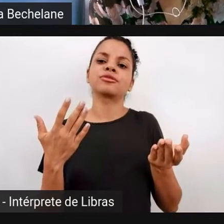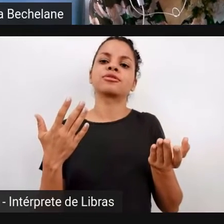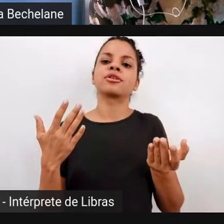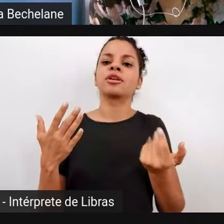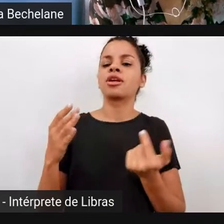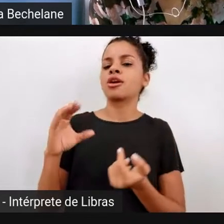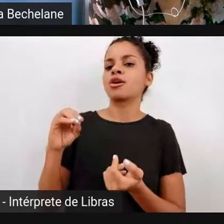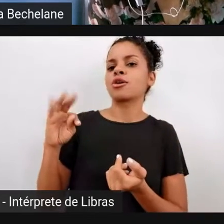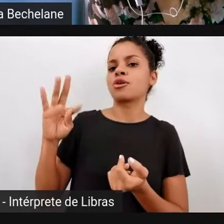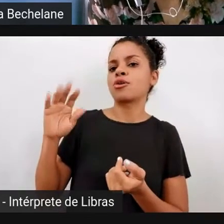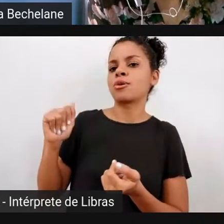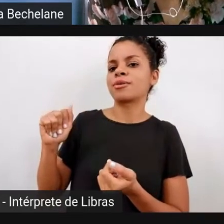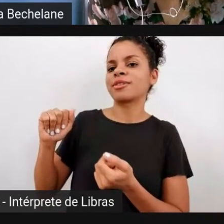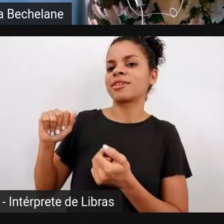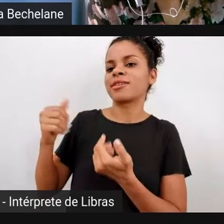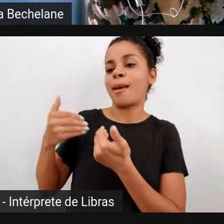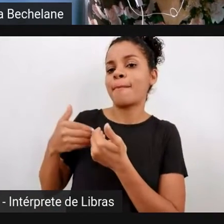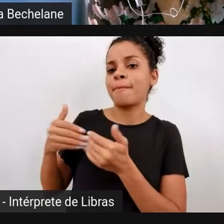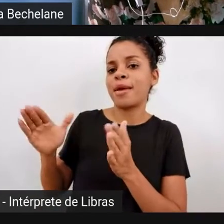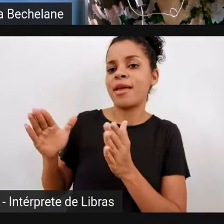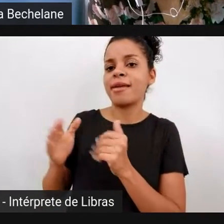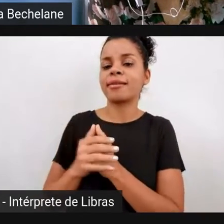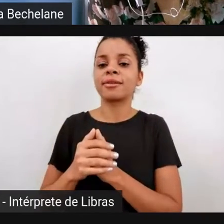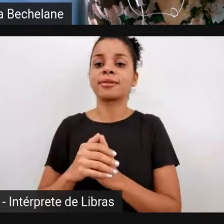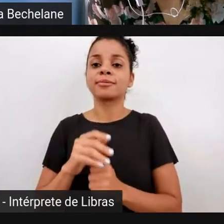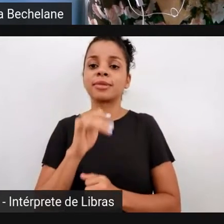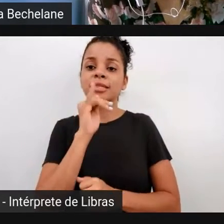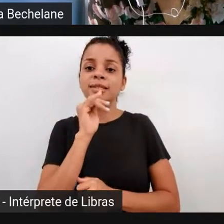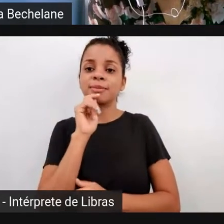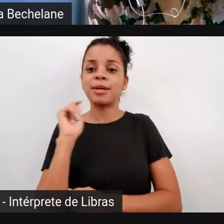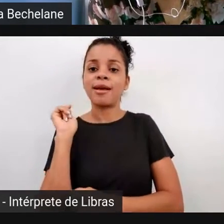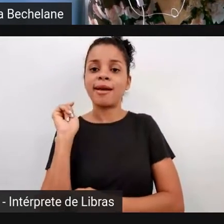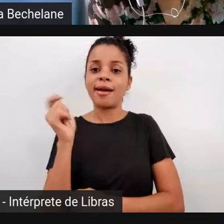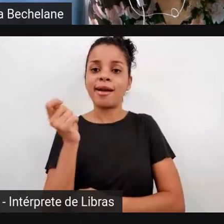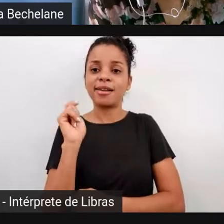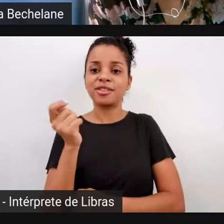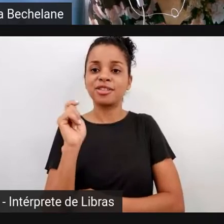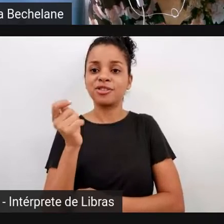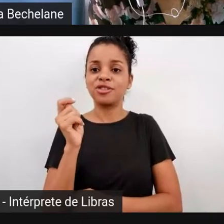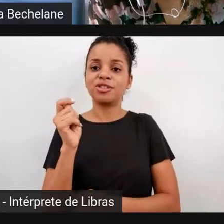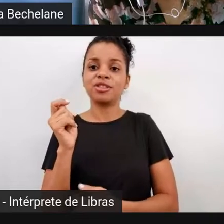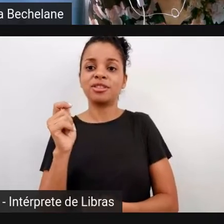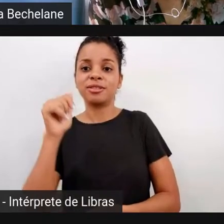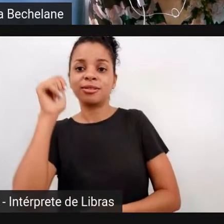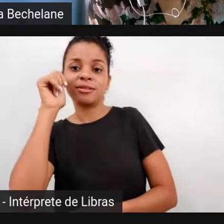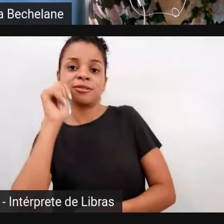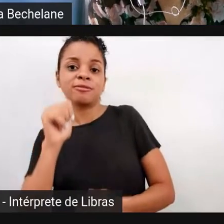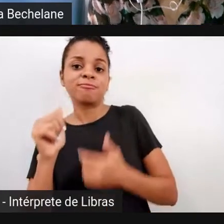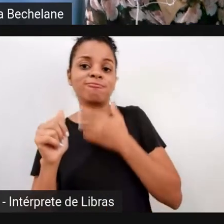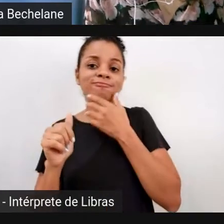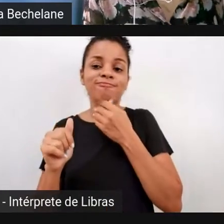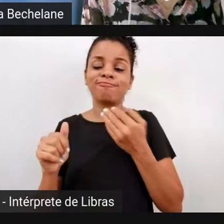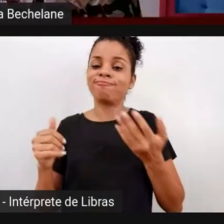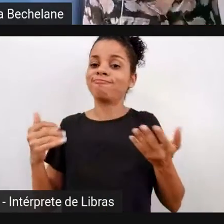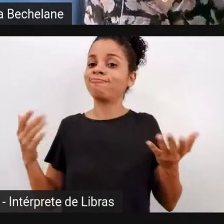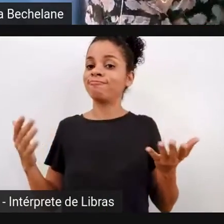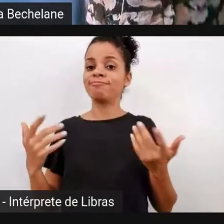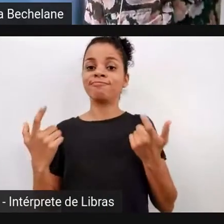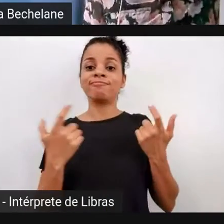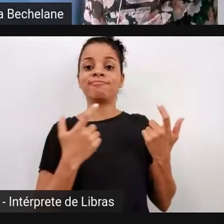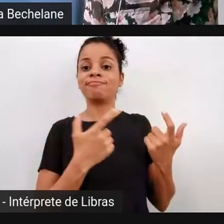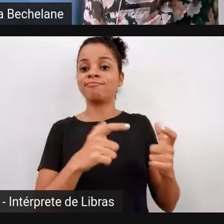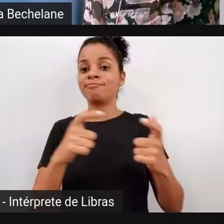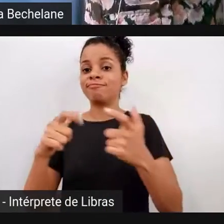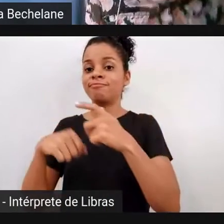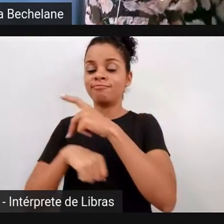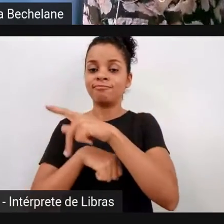é 2 de um sexo, tem que necessariamente ser um terceiro de outro. Enfim, cada país tem uma